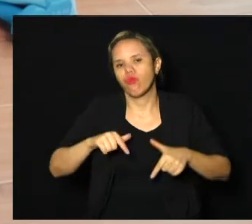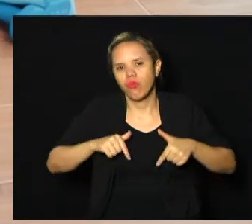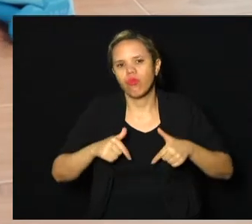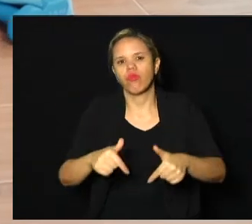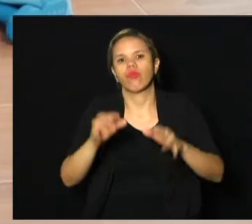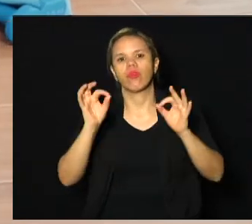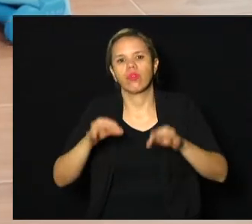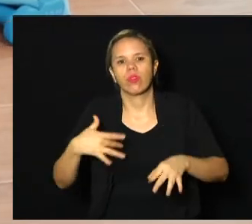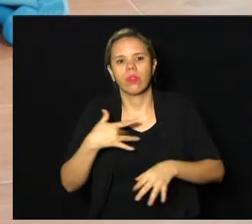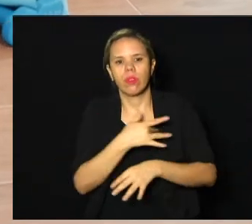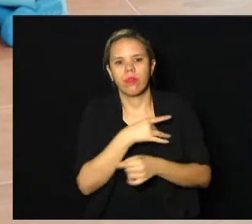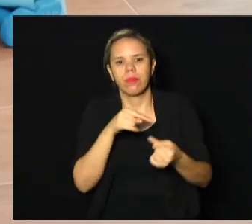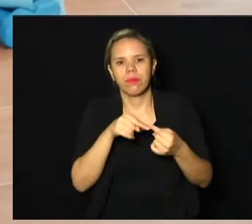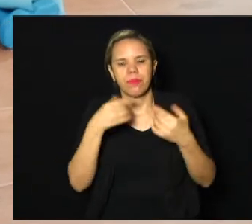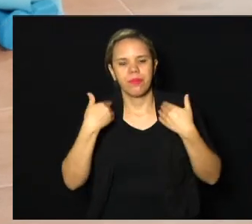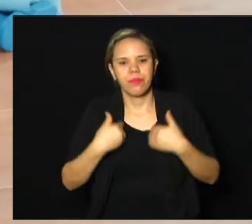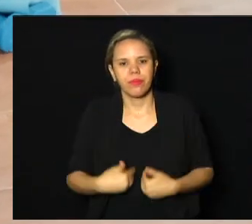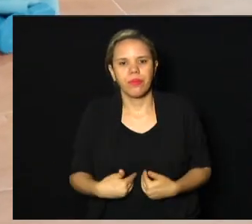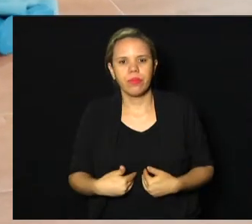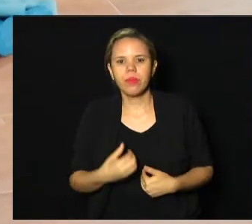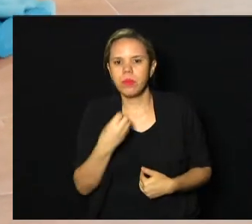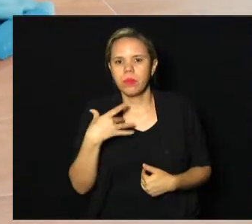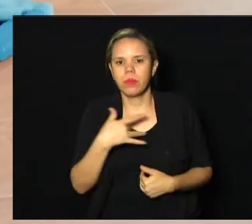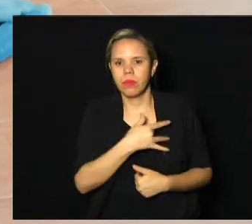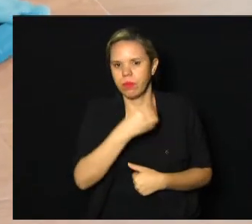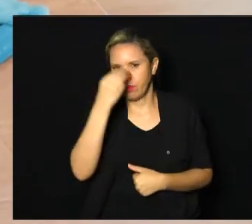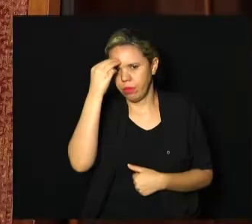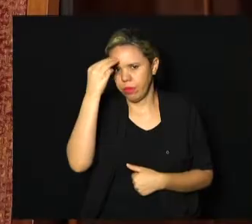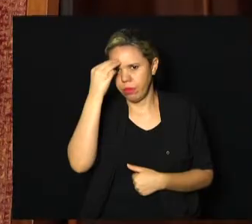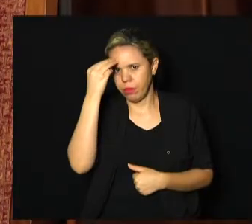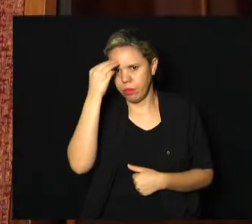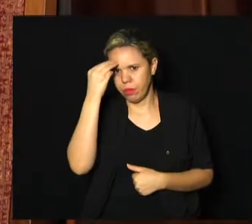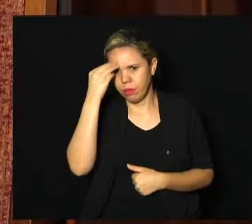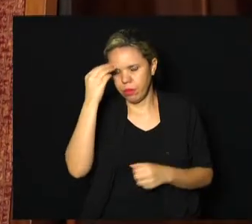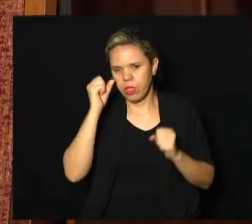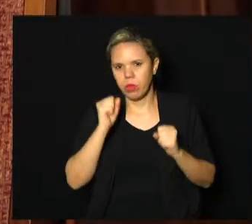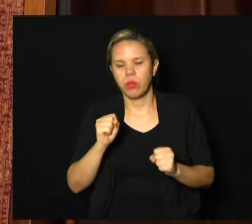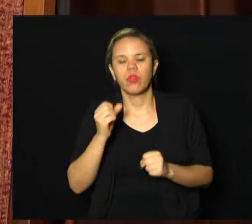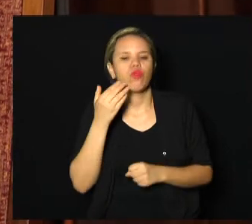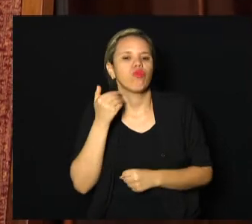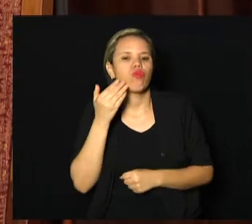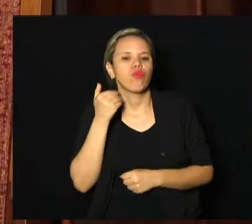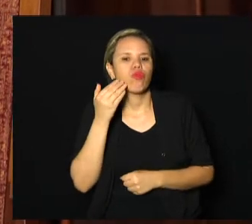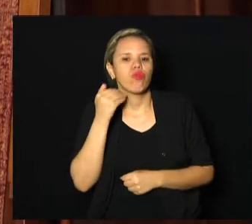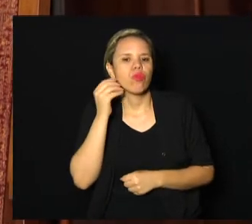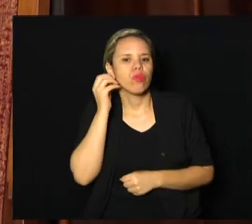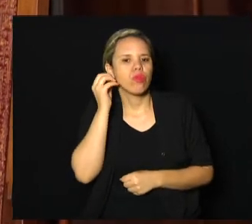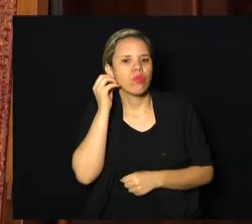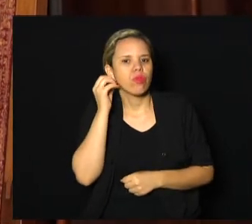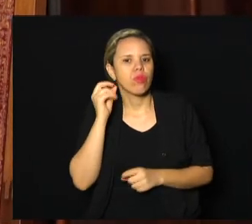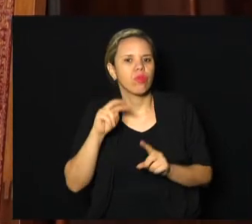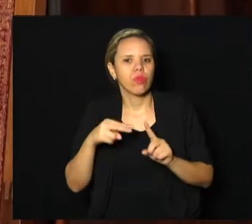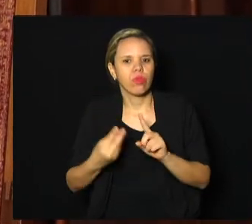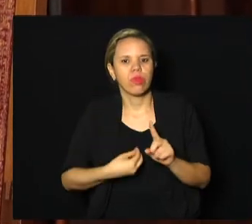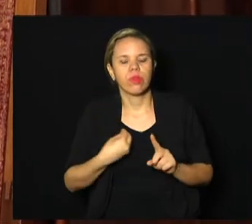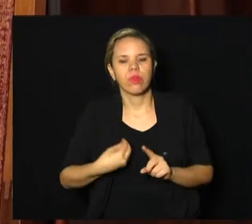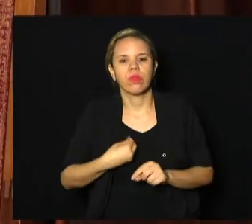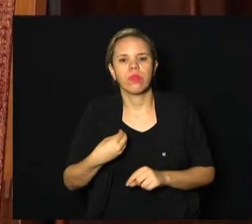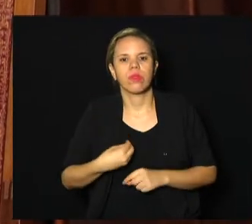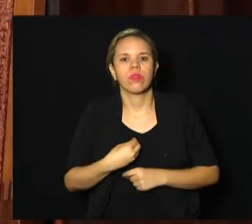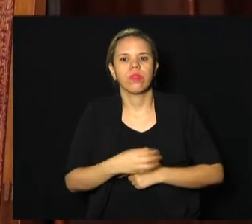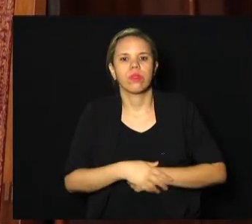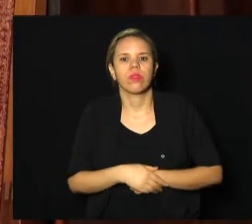com uma boa saúde corporal e uma boa saúde mental para poder usufruir dessa expectativa de